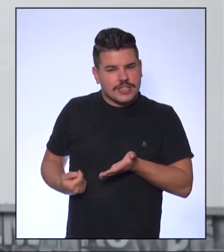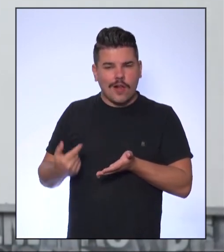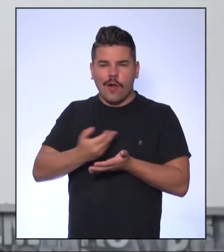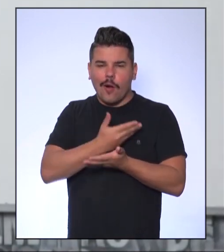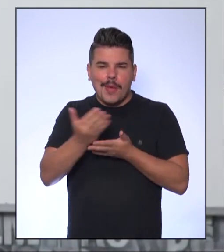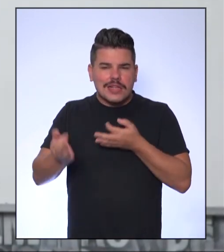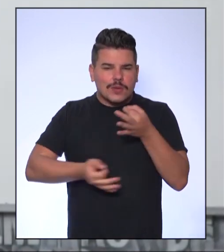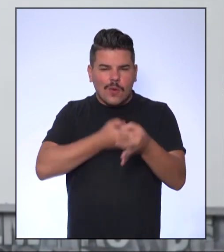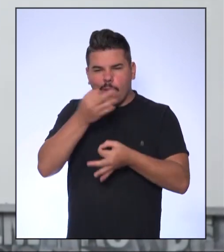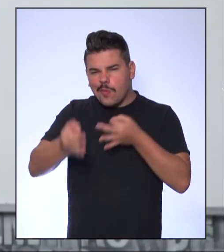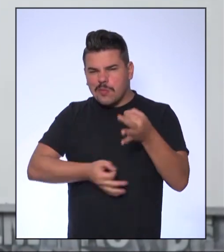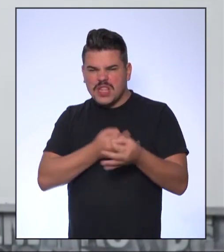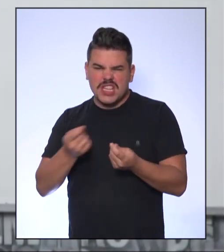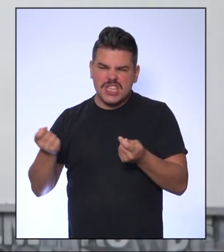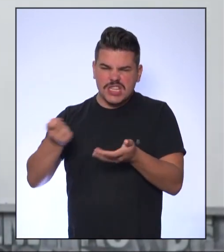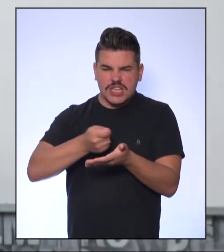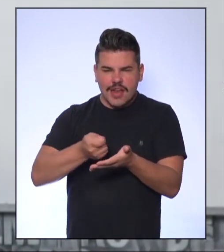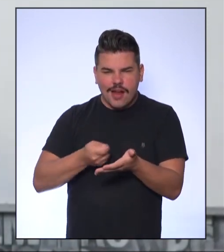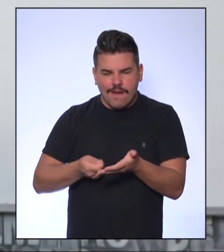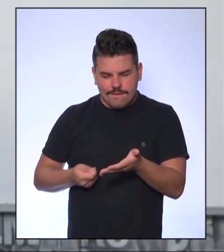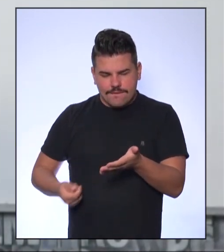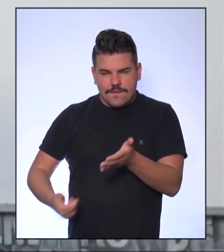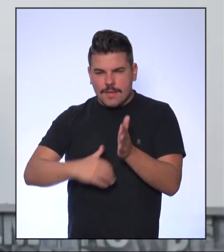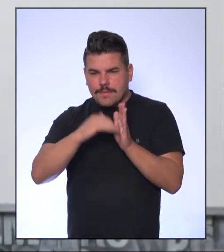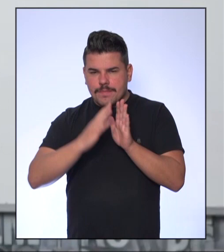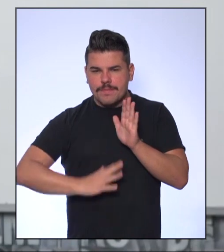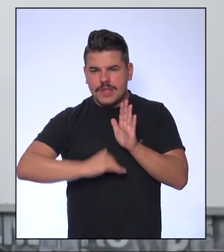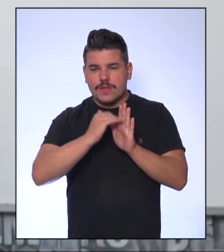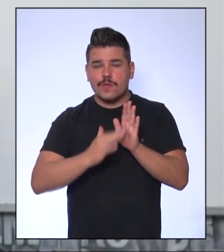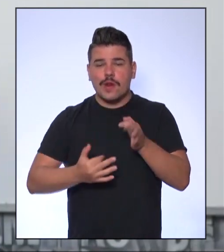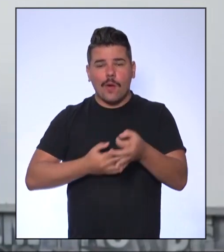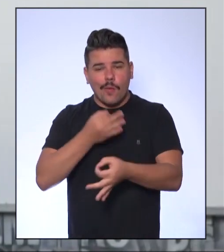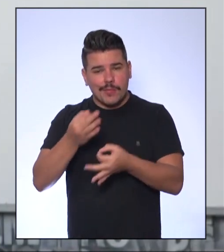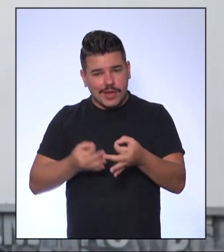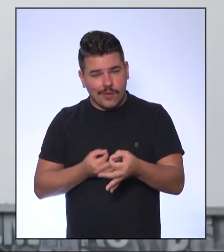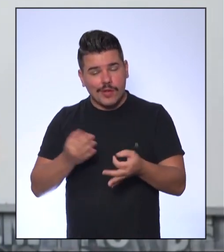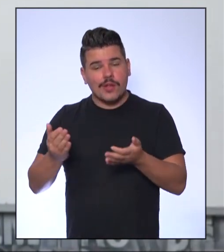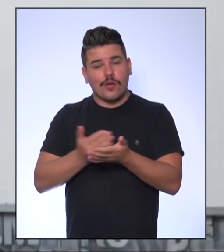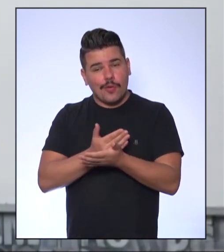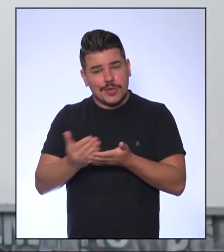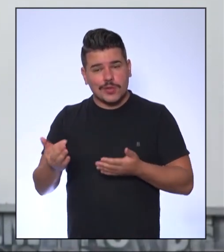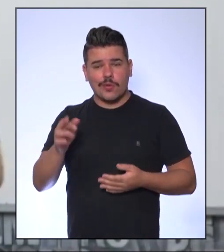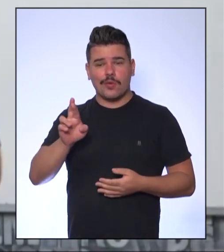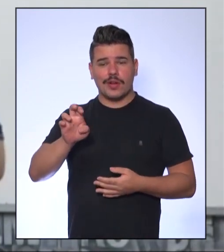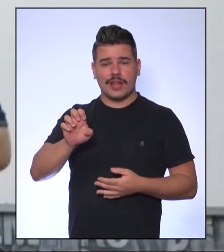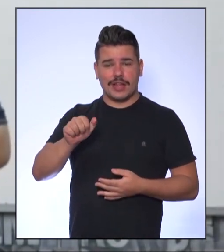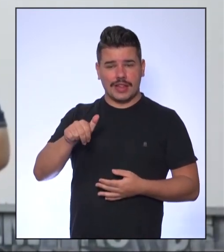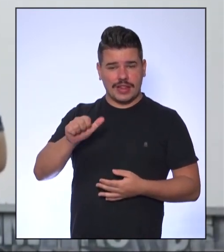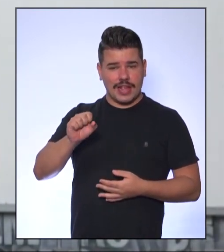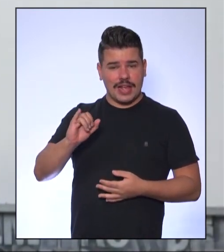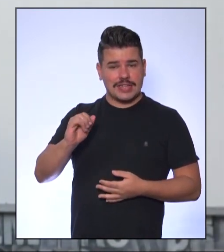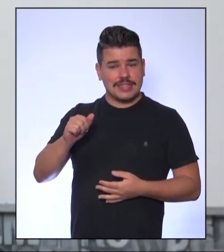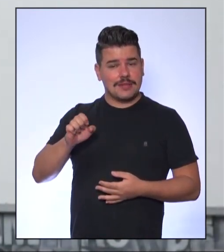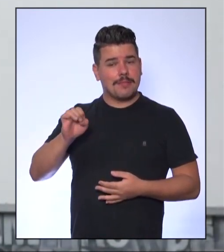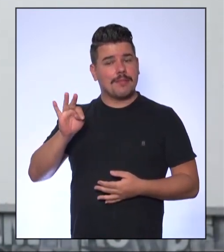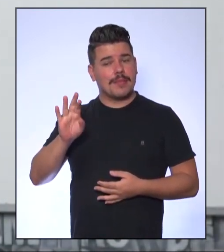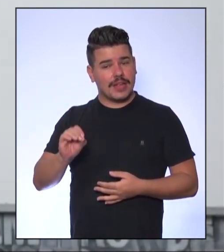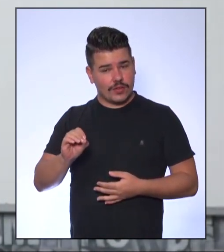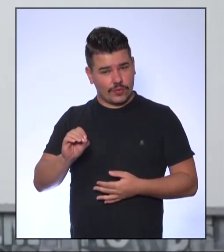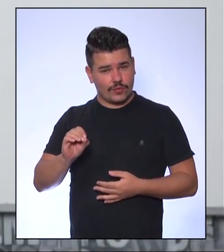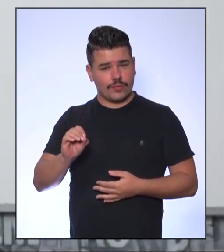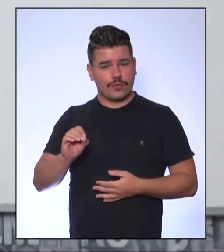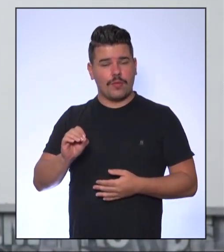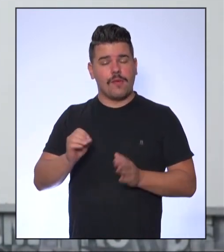críticas, tá? Como conceito fundamental do Renascimento, nós temos que demarcar mais um